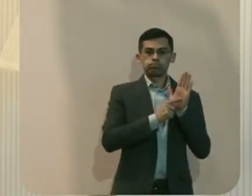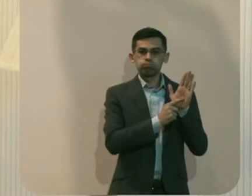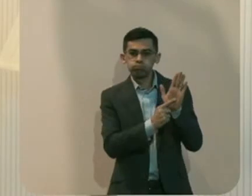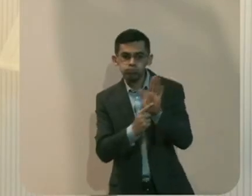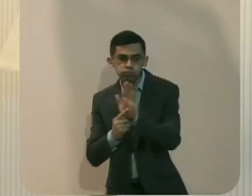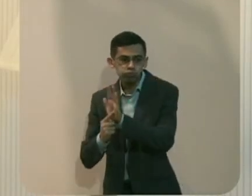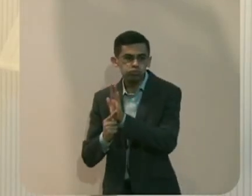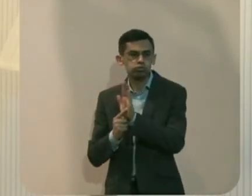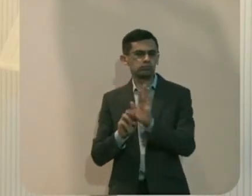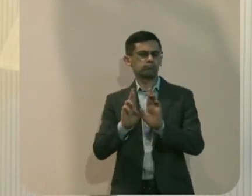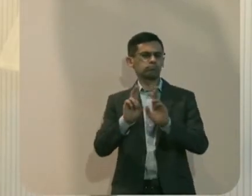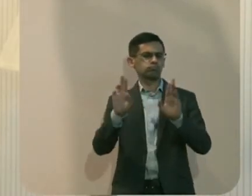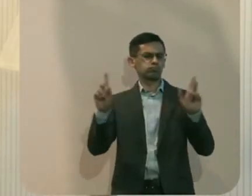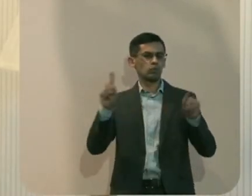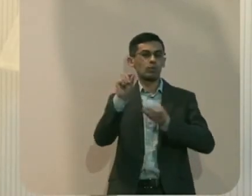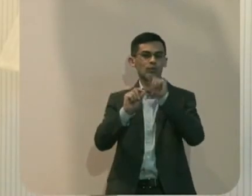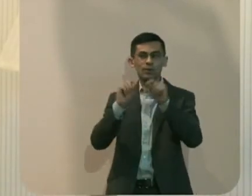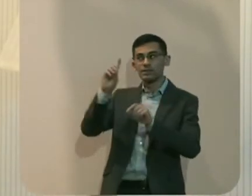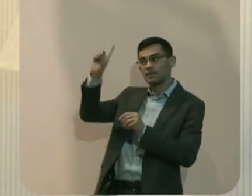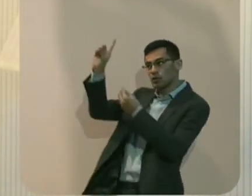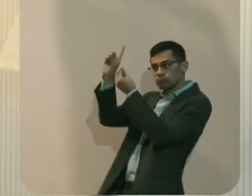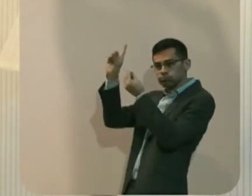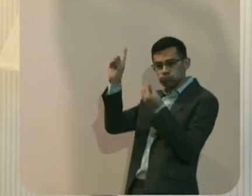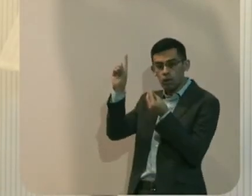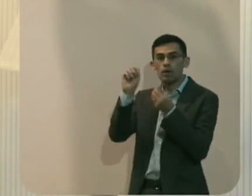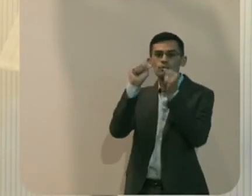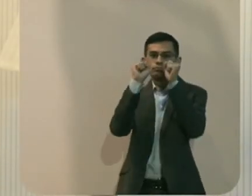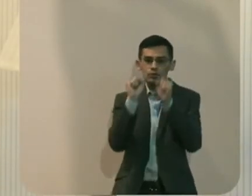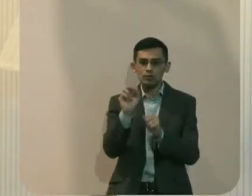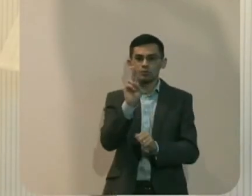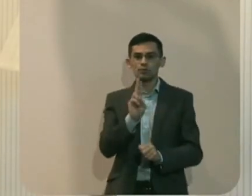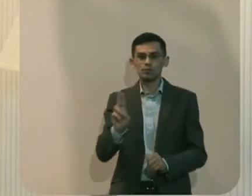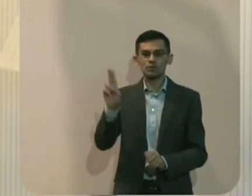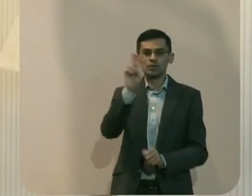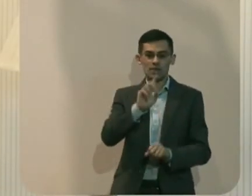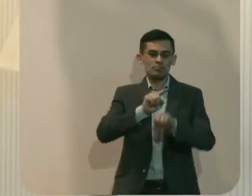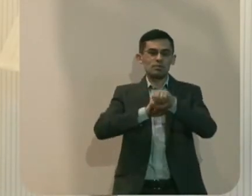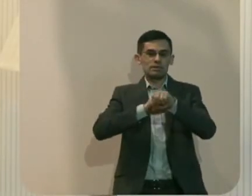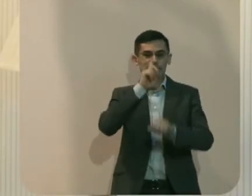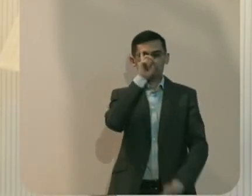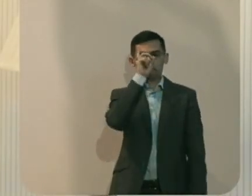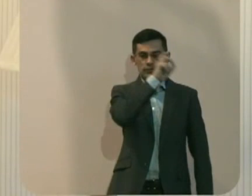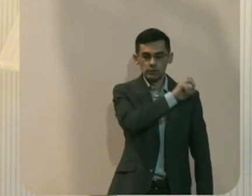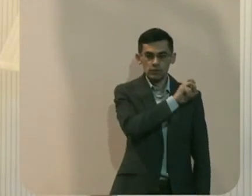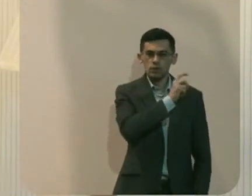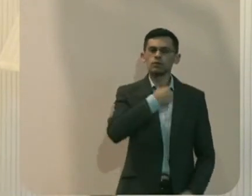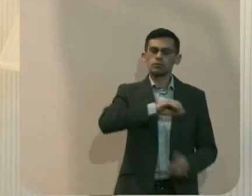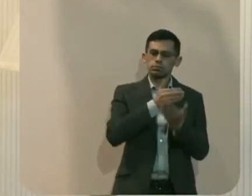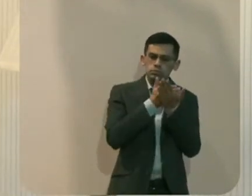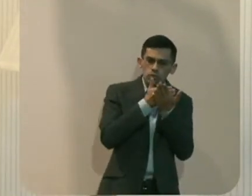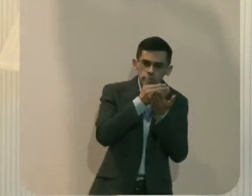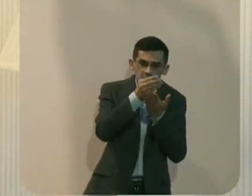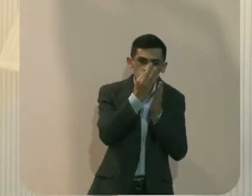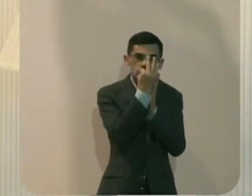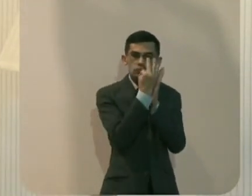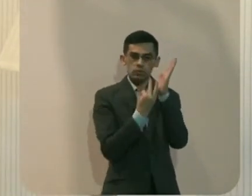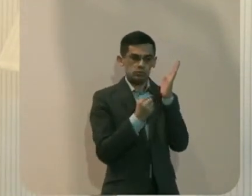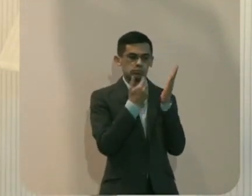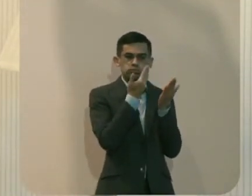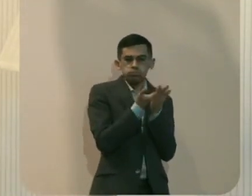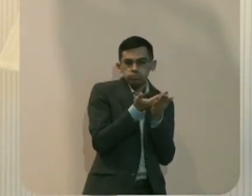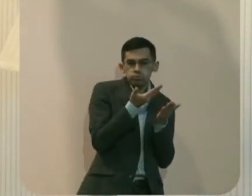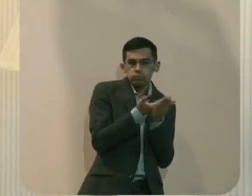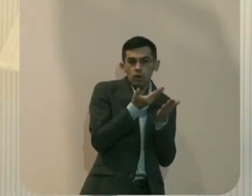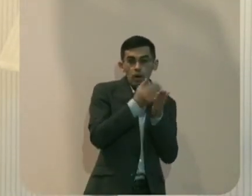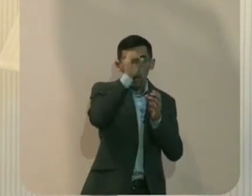de recursos espirituais que eles podiam usar para enfrentar a crise. Quando começamos a estudar esse texto, aprendemos